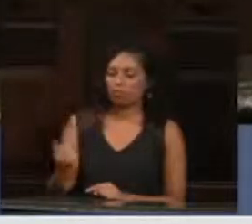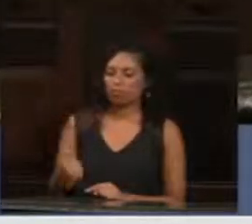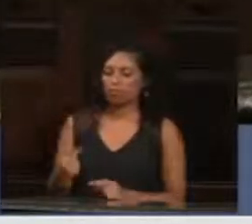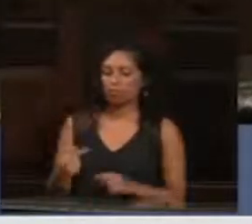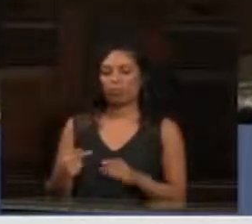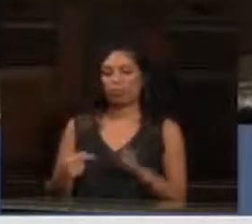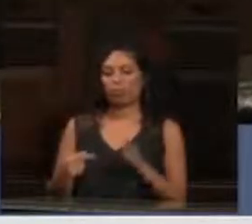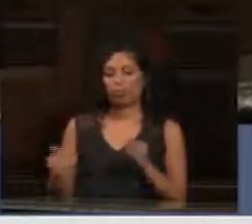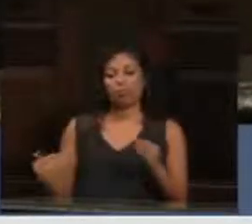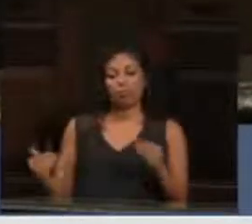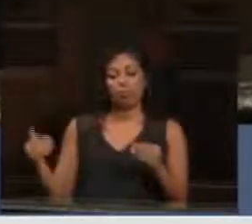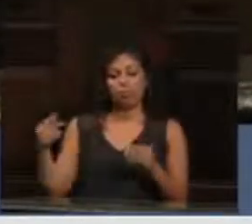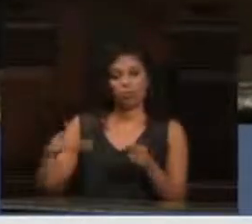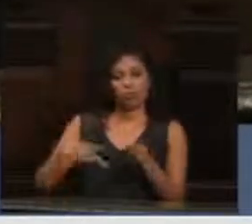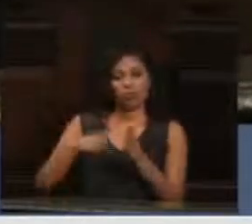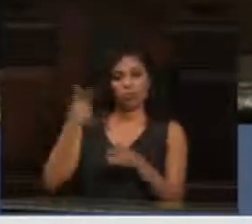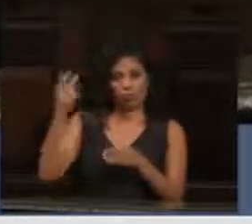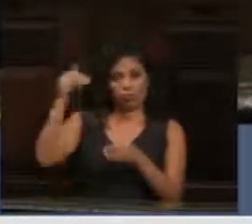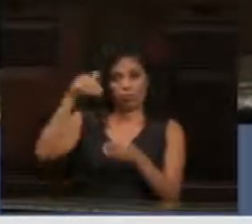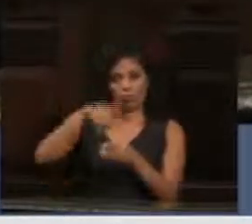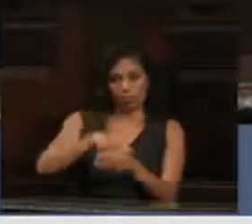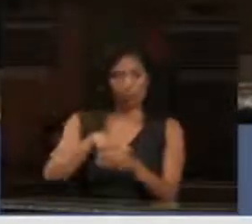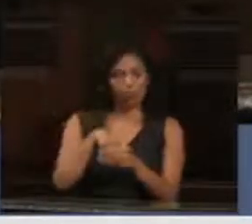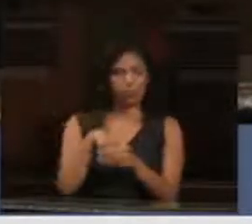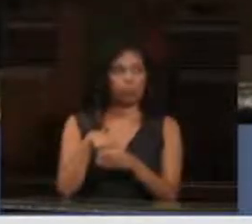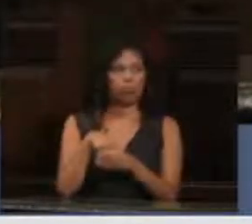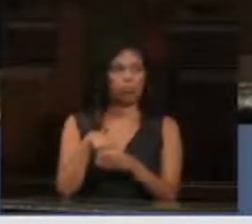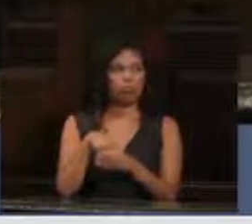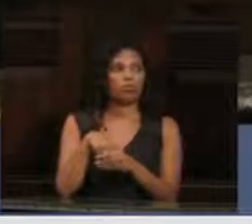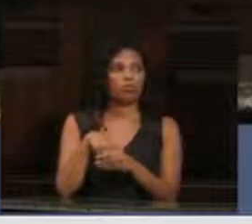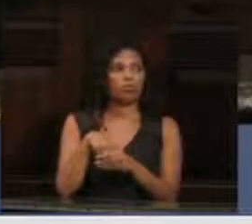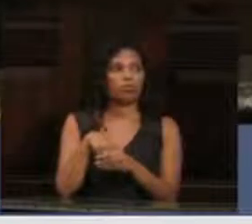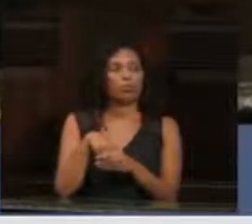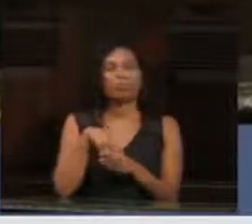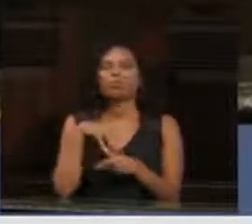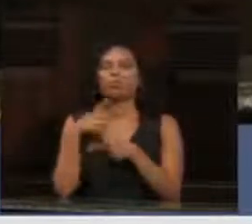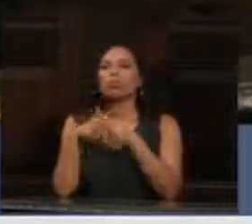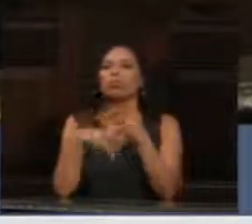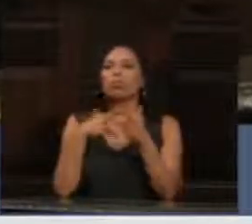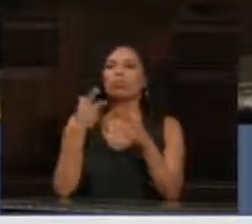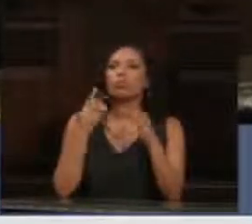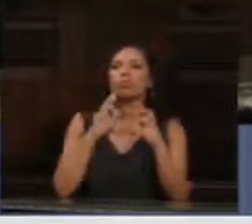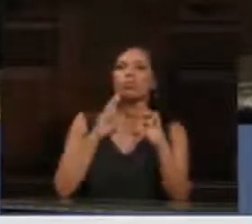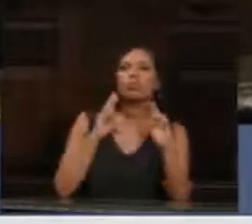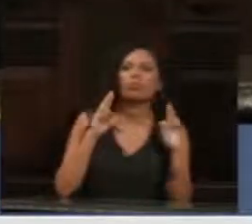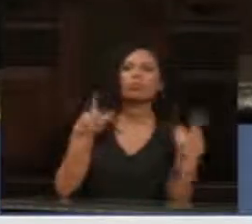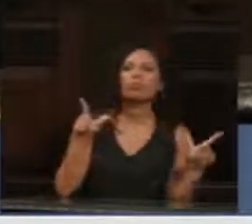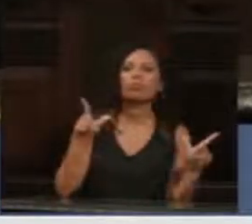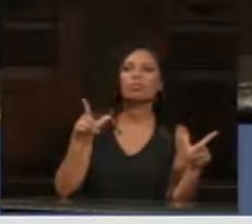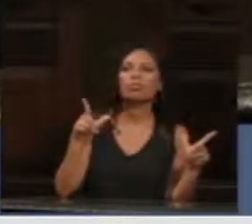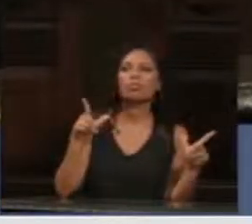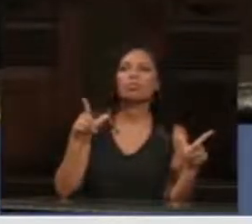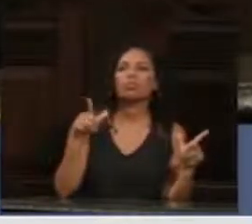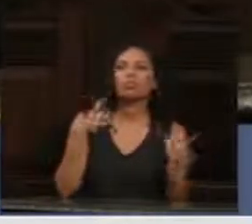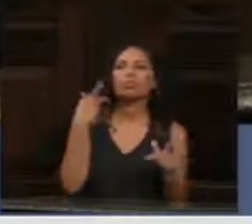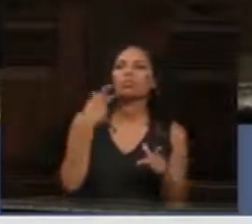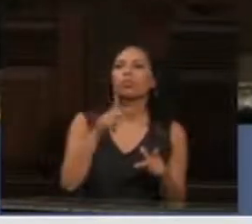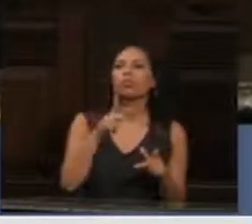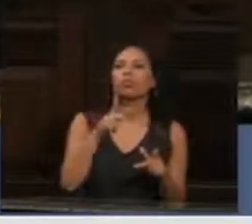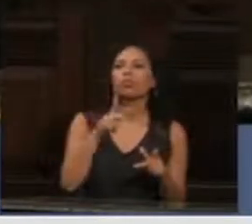turno, para se diferenciar do seu oponente, o ex-prefeito Eduardo